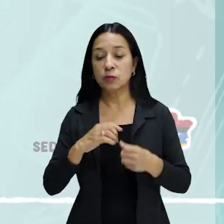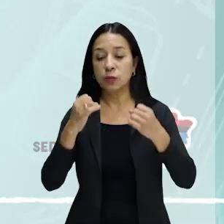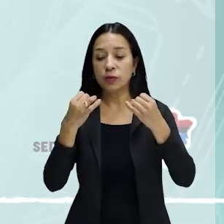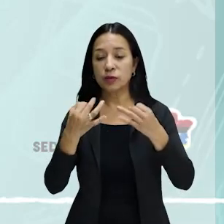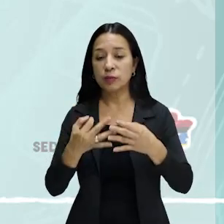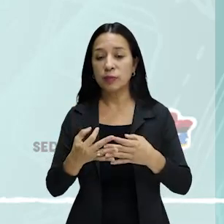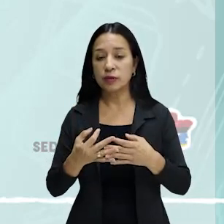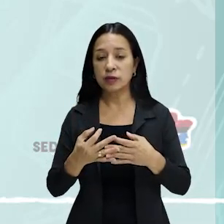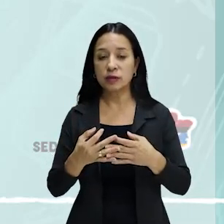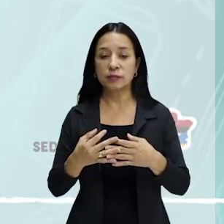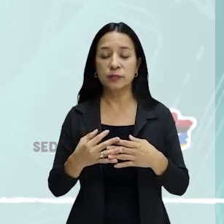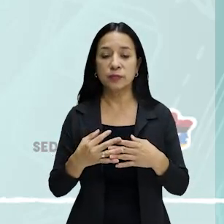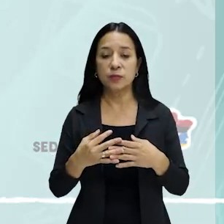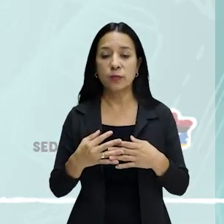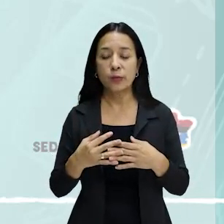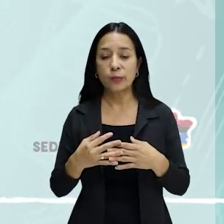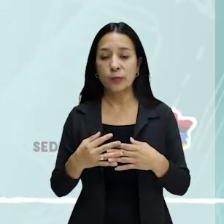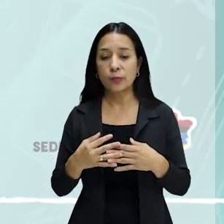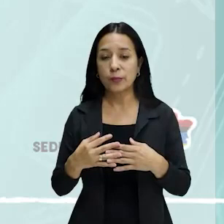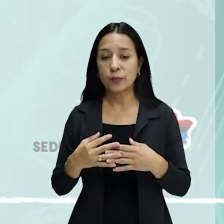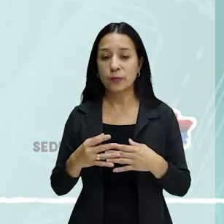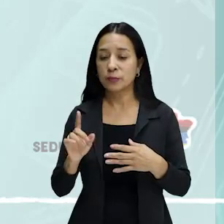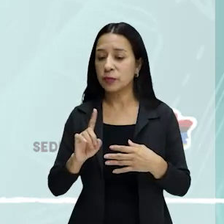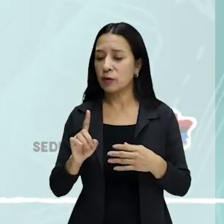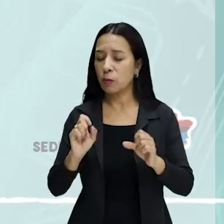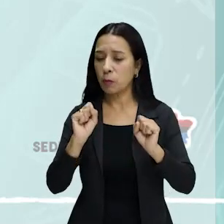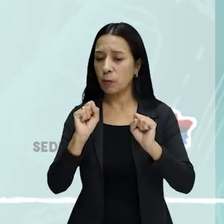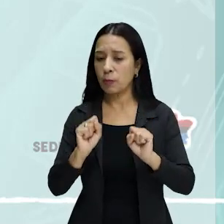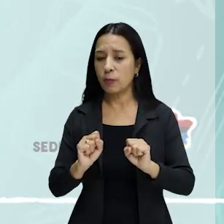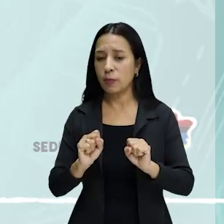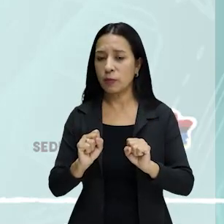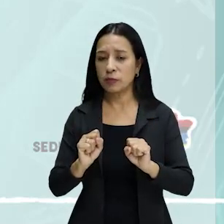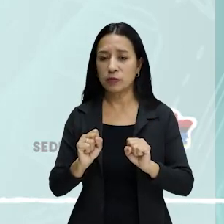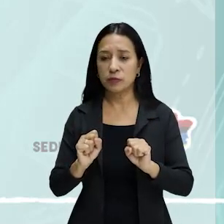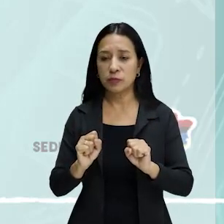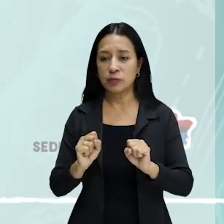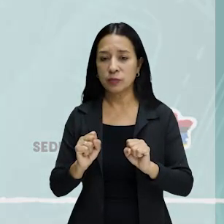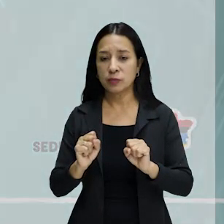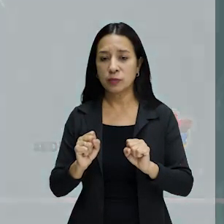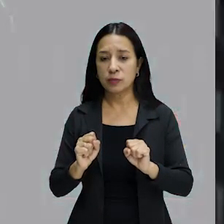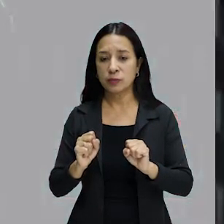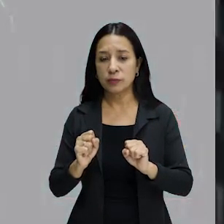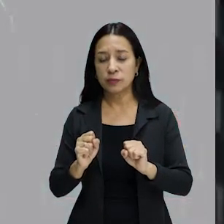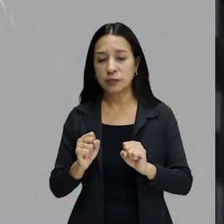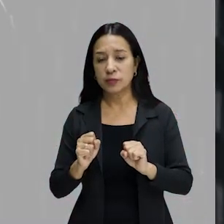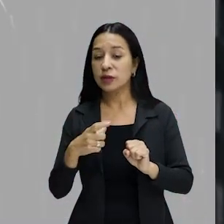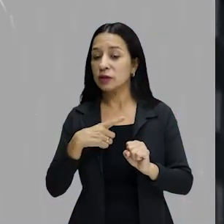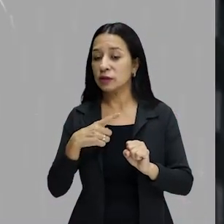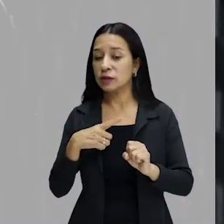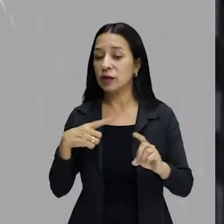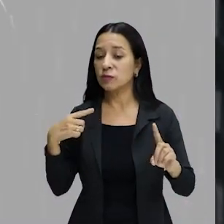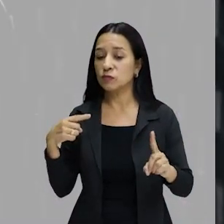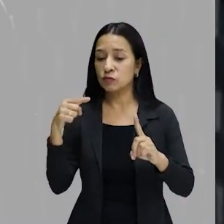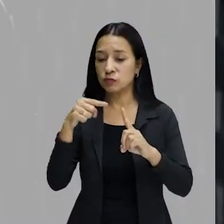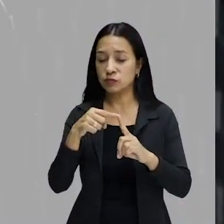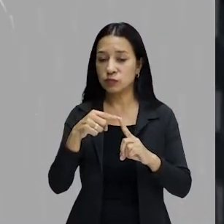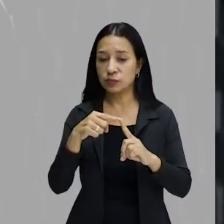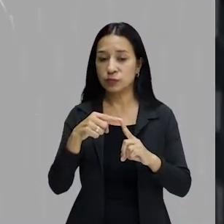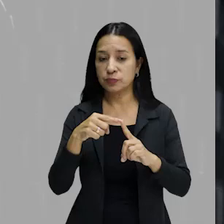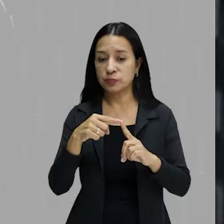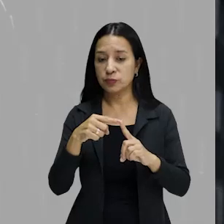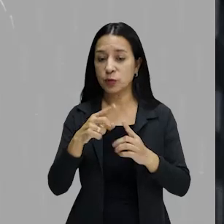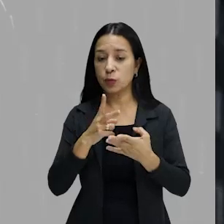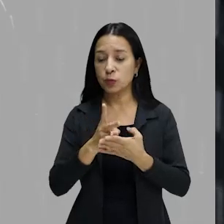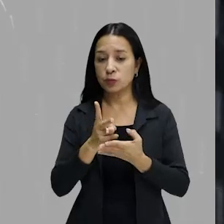já não era mais possível, agitava as nadadeiras, para ver, eu tenho finalidade, tá certo? Aí